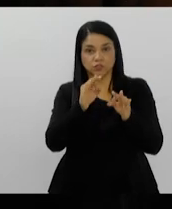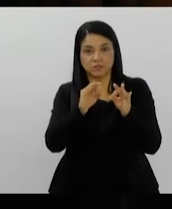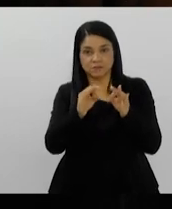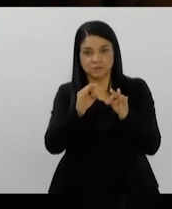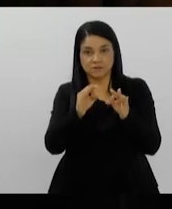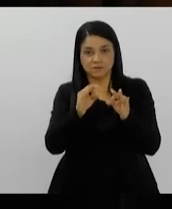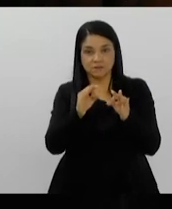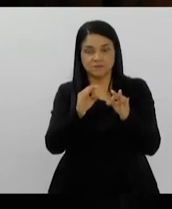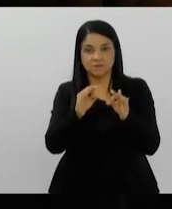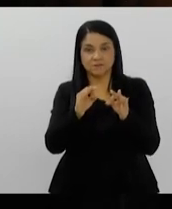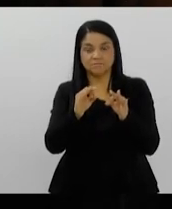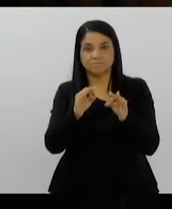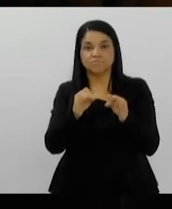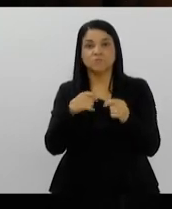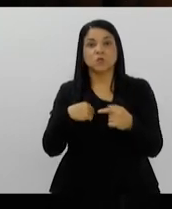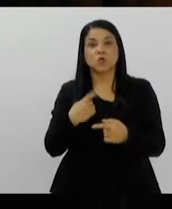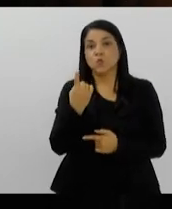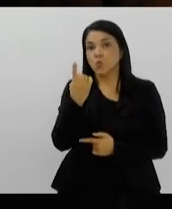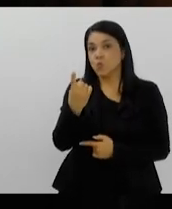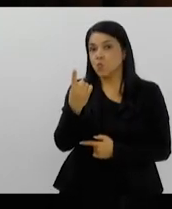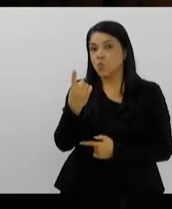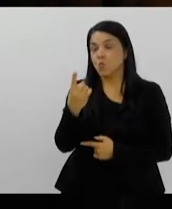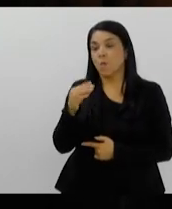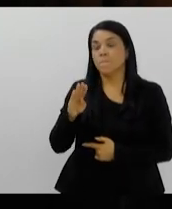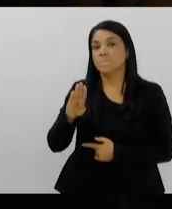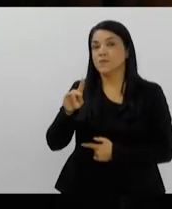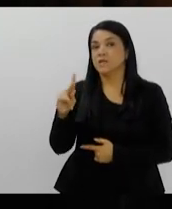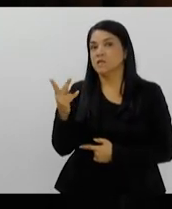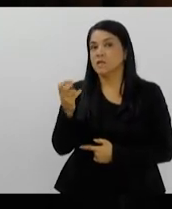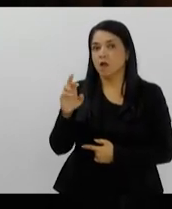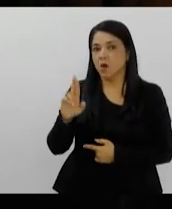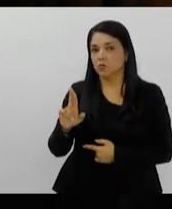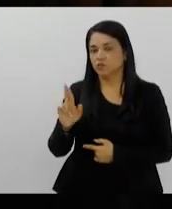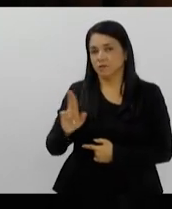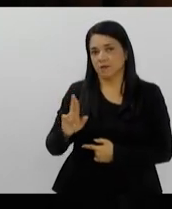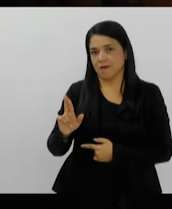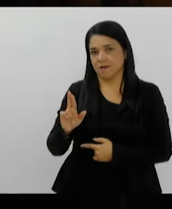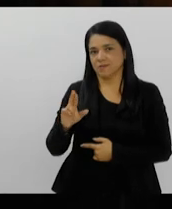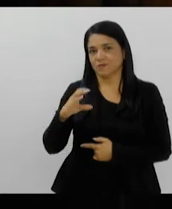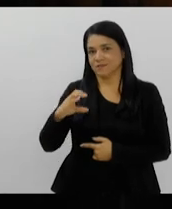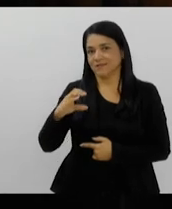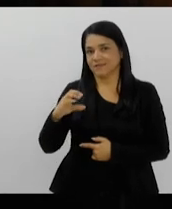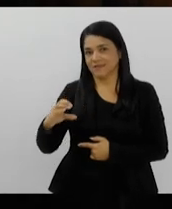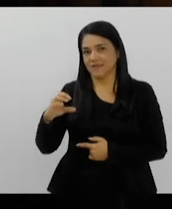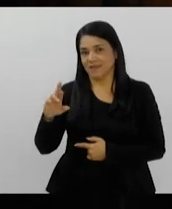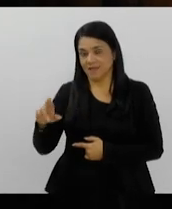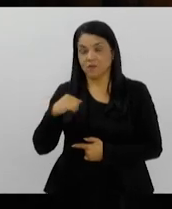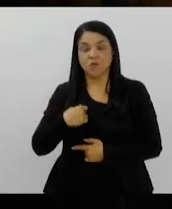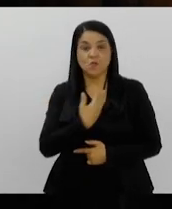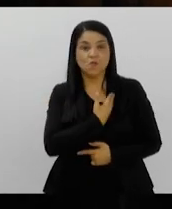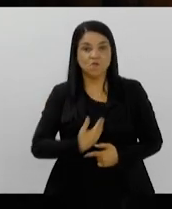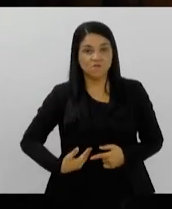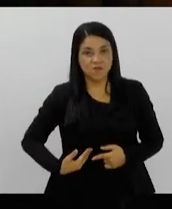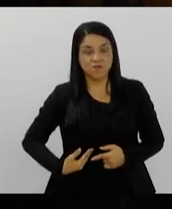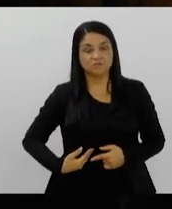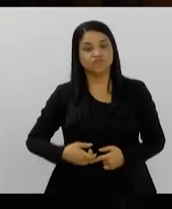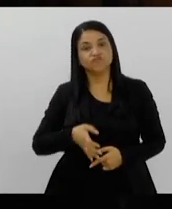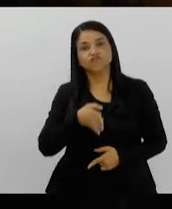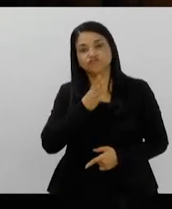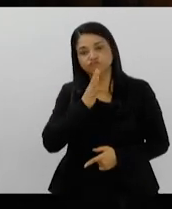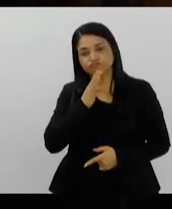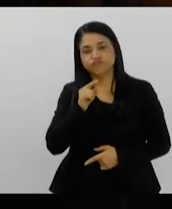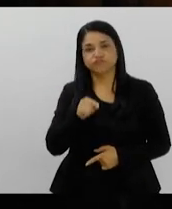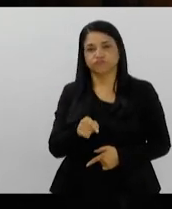dívida de quase R$1 bilhão com a CCR, porque o governo resolveu reconhecer, a